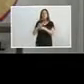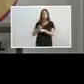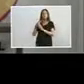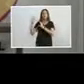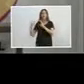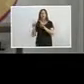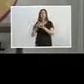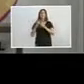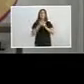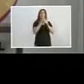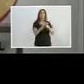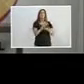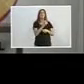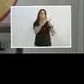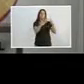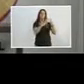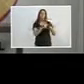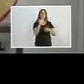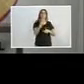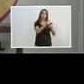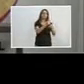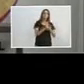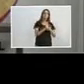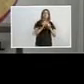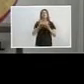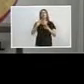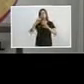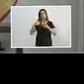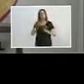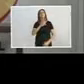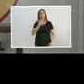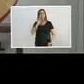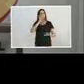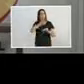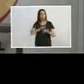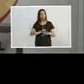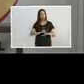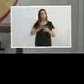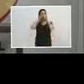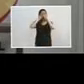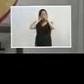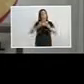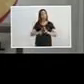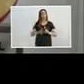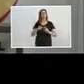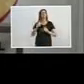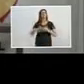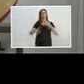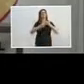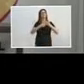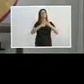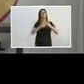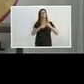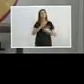lugar. Mas nós vamos instaurar. Essa Câmara vai cumprir o seu papel. E vamos sim, de uma vez